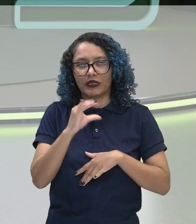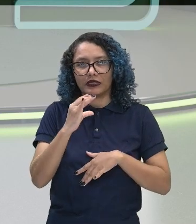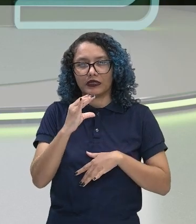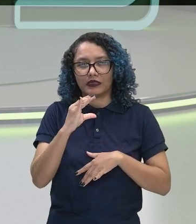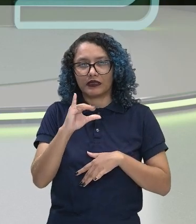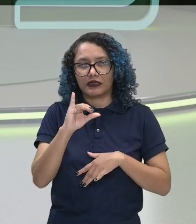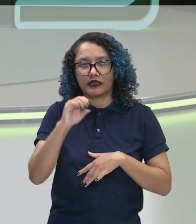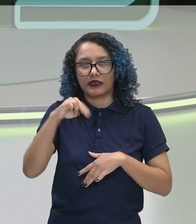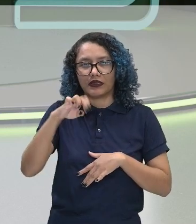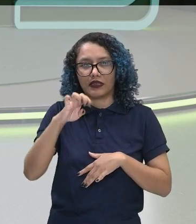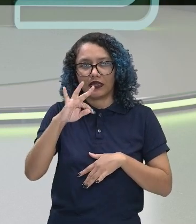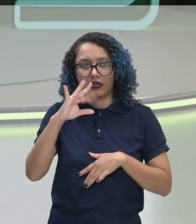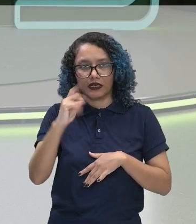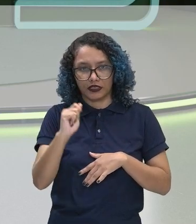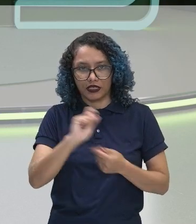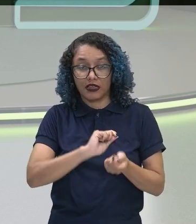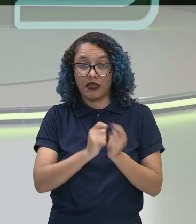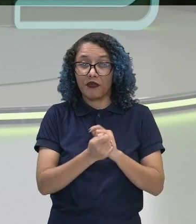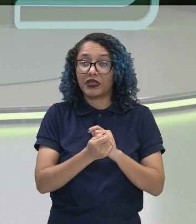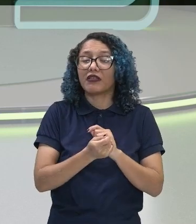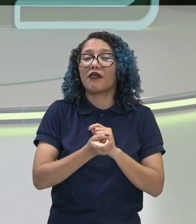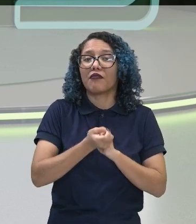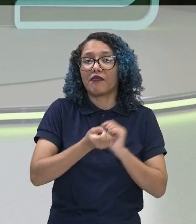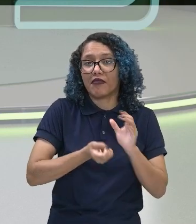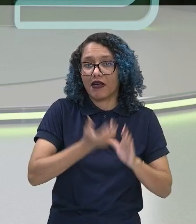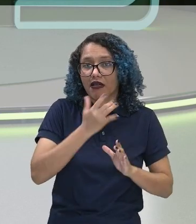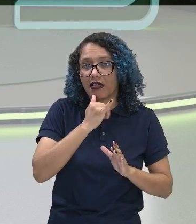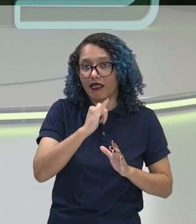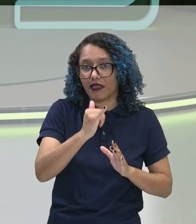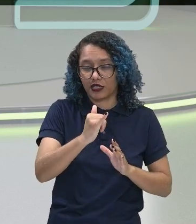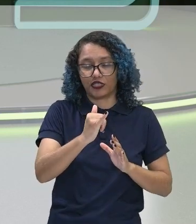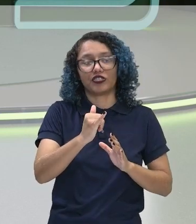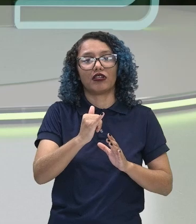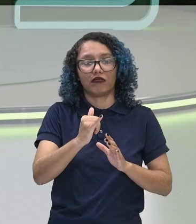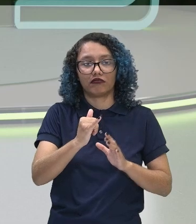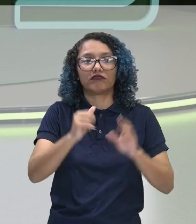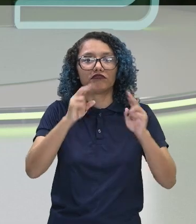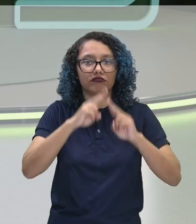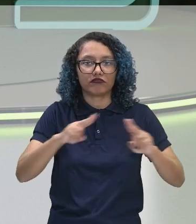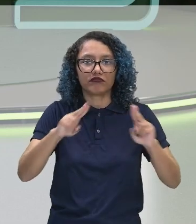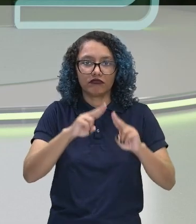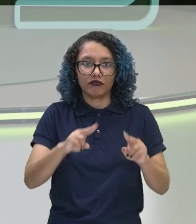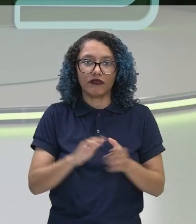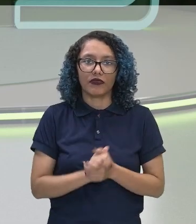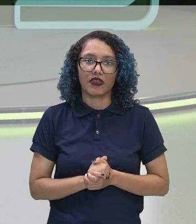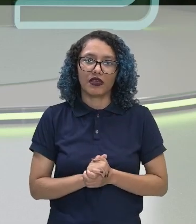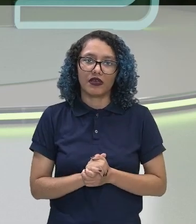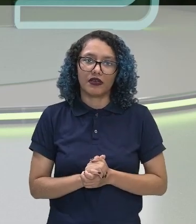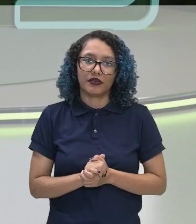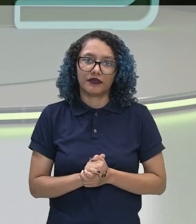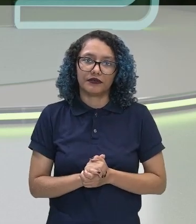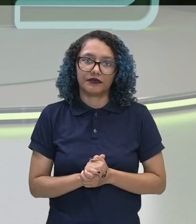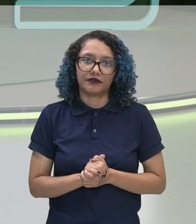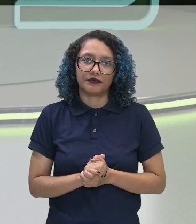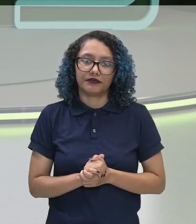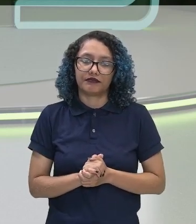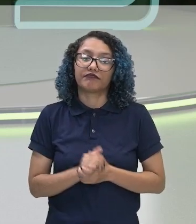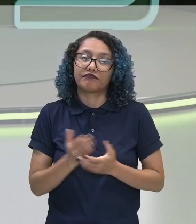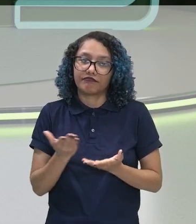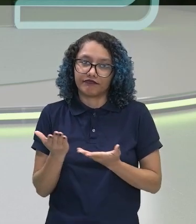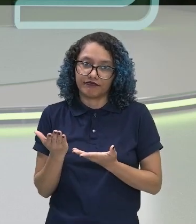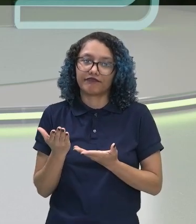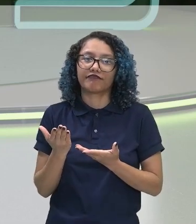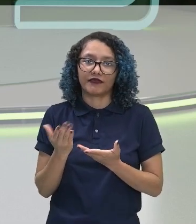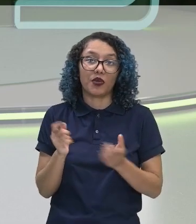energia elétrica, certo? Então, é importante a gente lembrar que a energia, ela pode ser transformada e a gente está vendo isso aqui